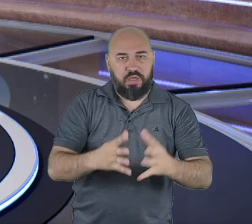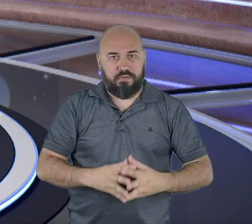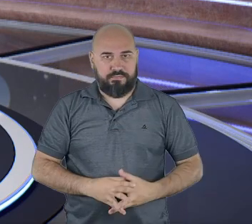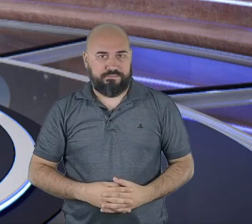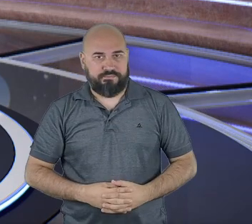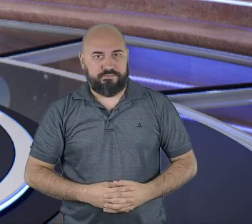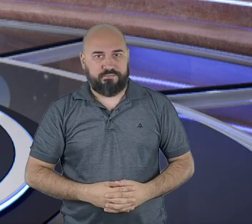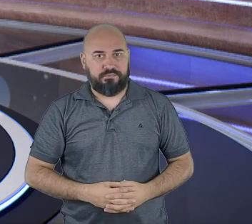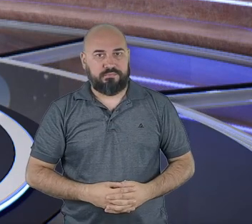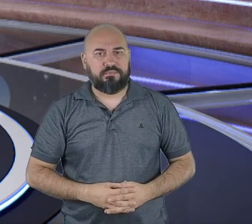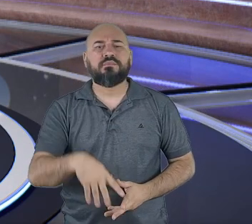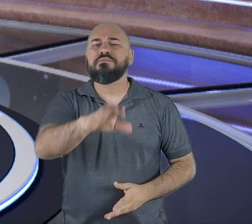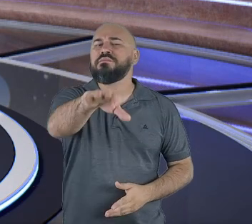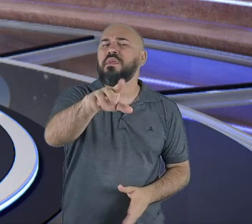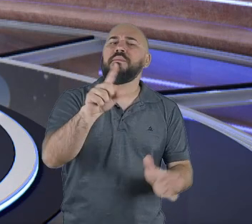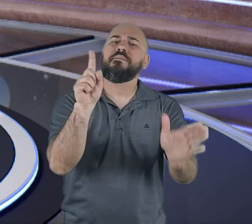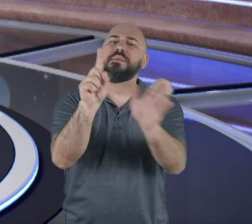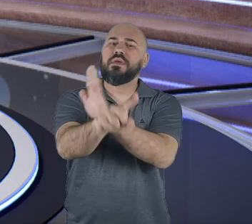Quanto custa um presente?